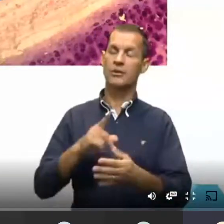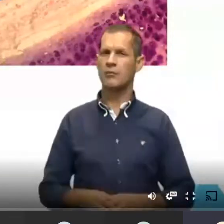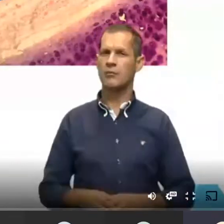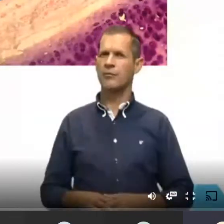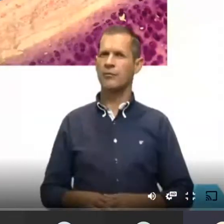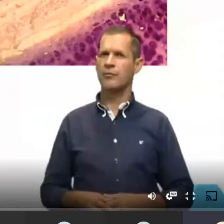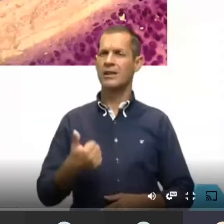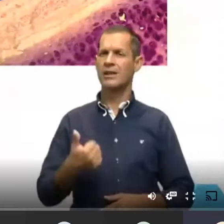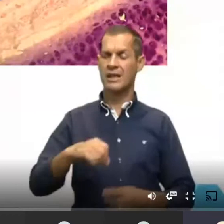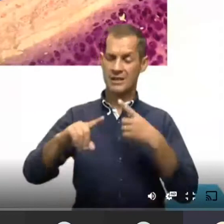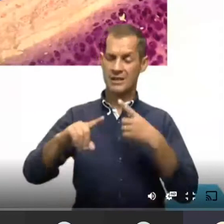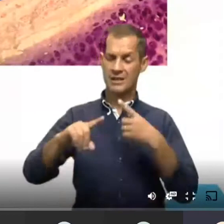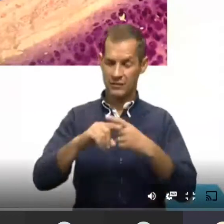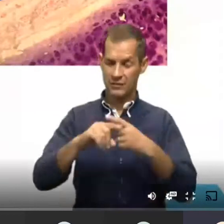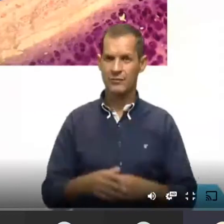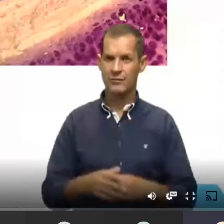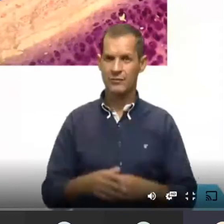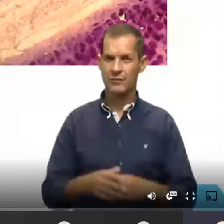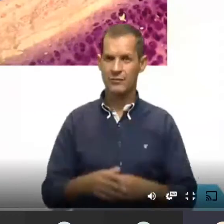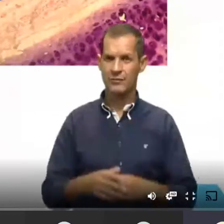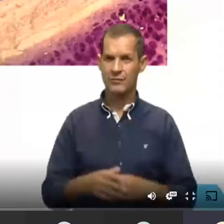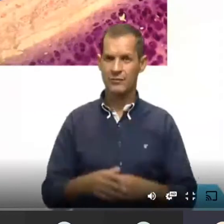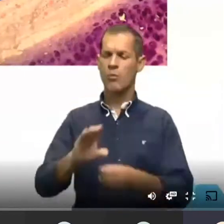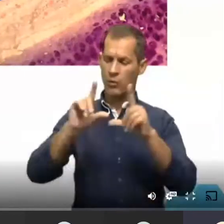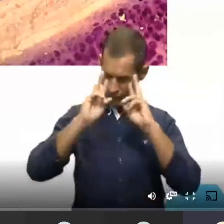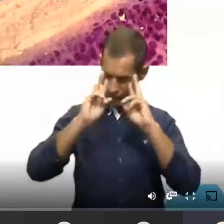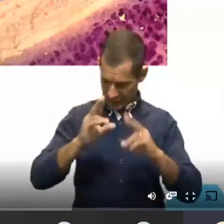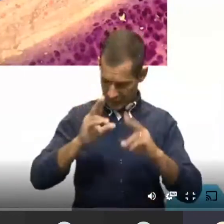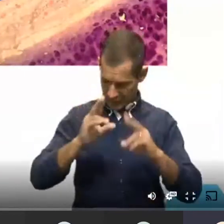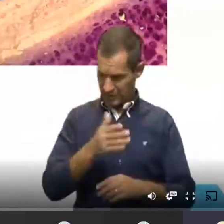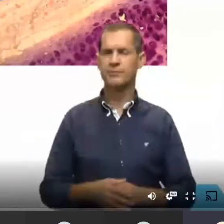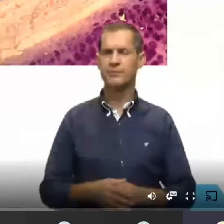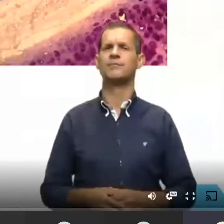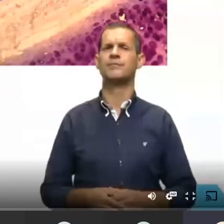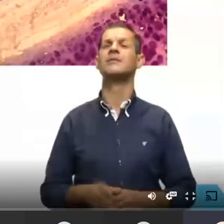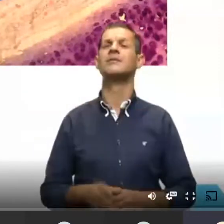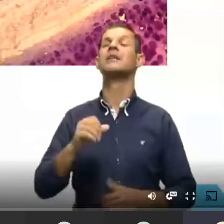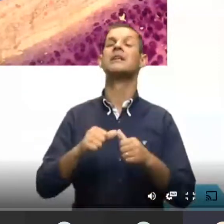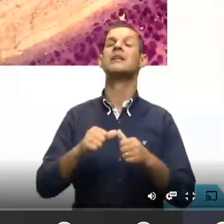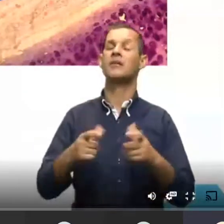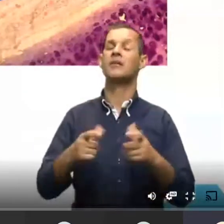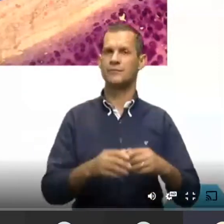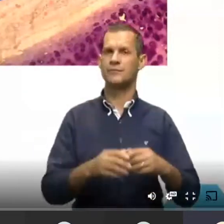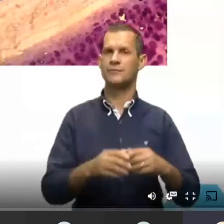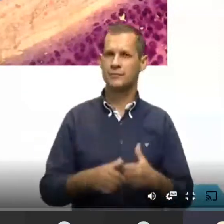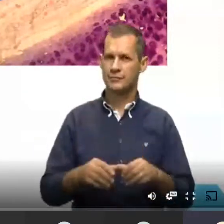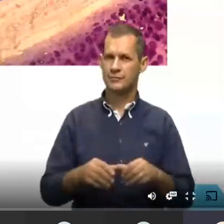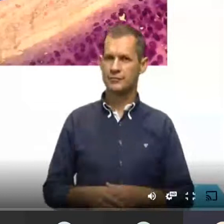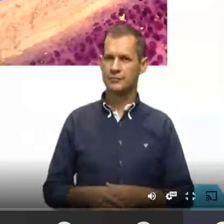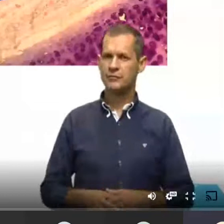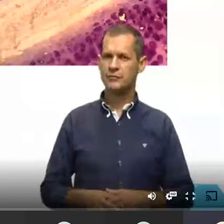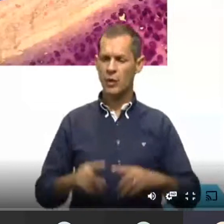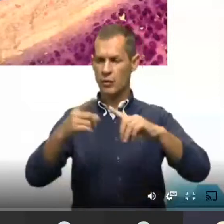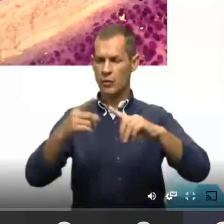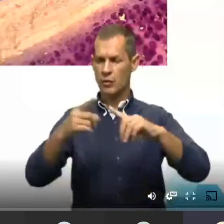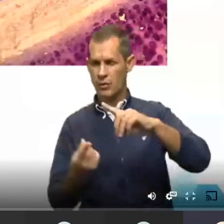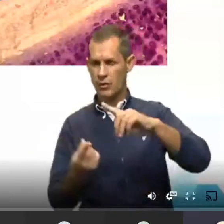em 10 vezes, né? Então, vocês podem observar já que nessa região que está